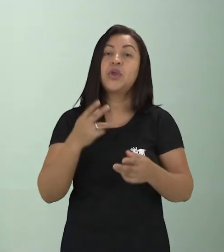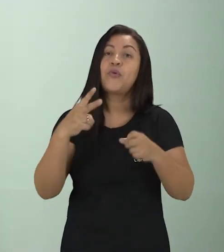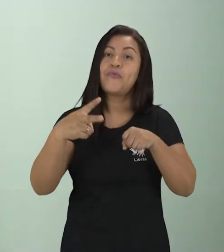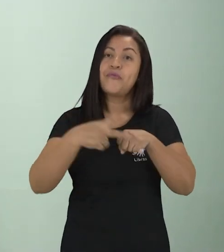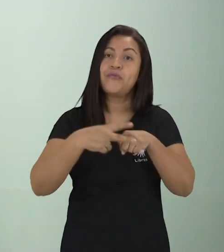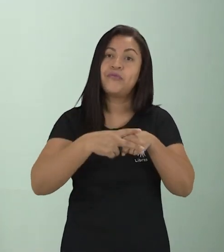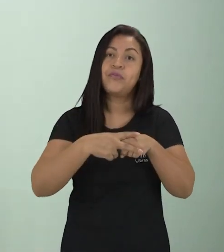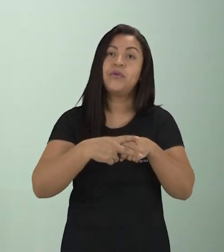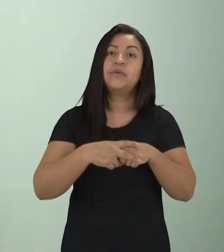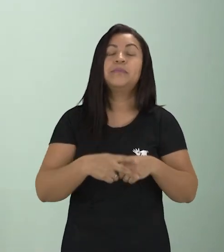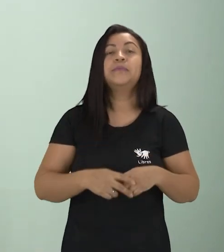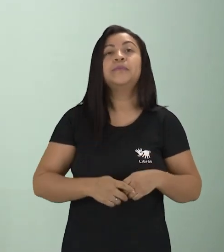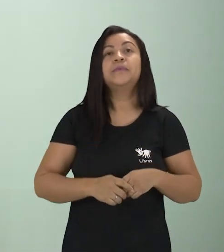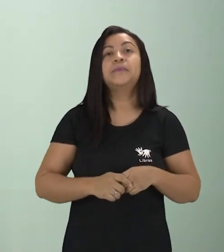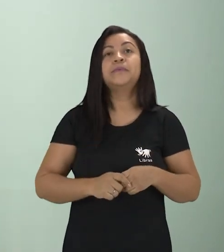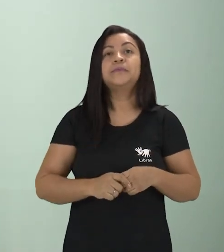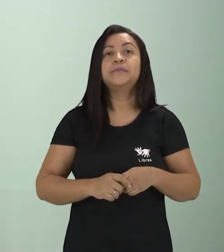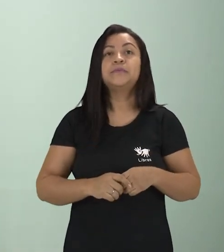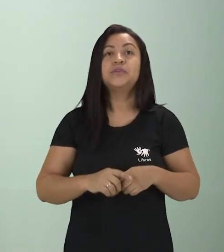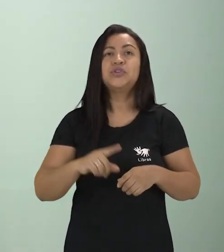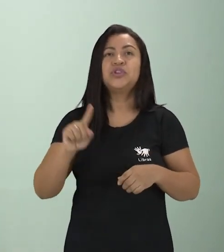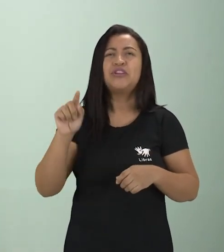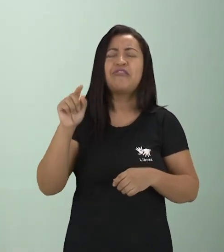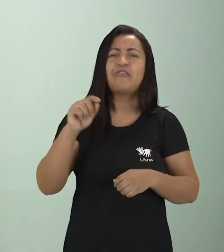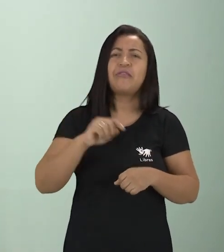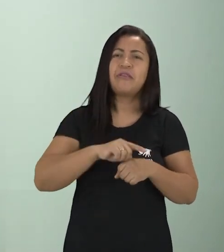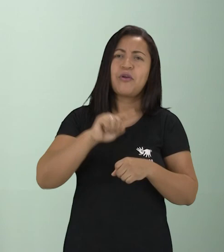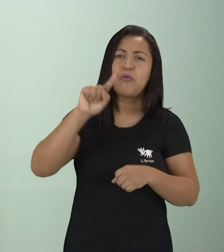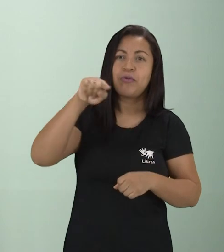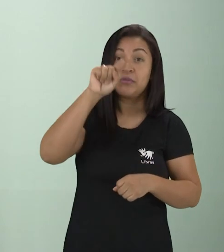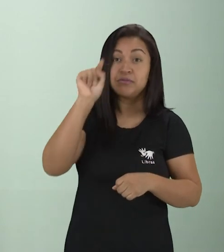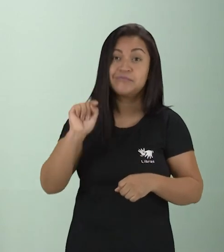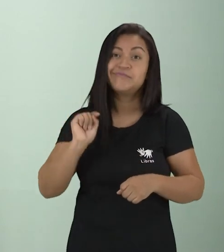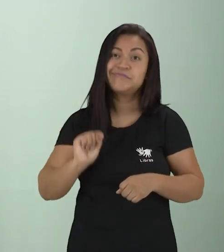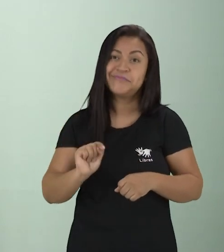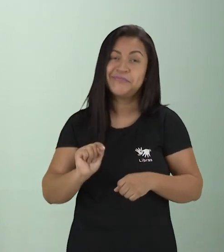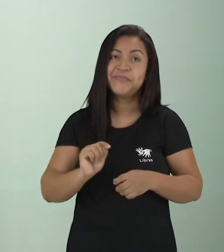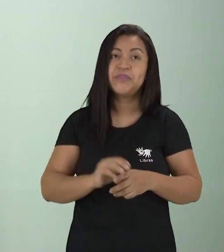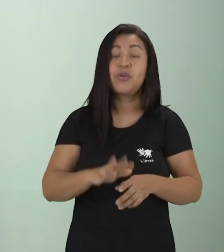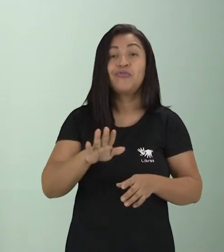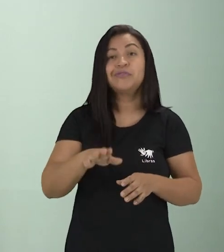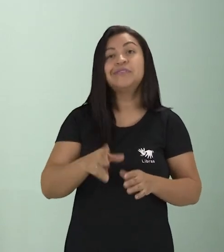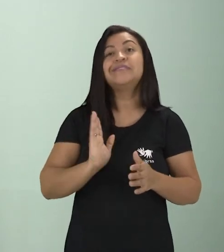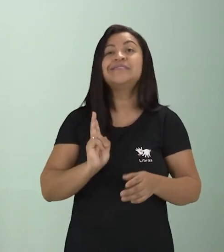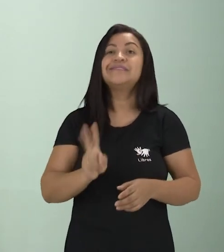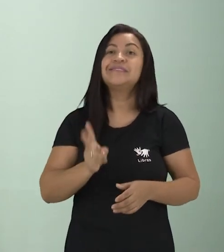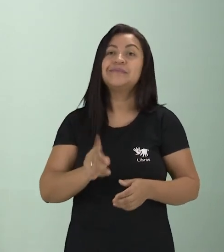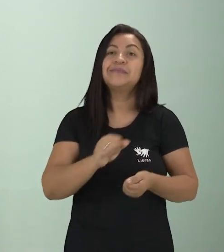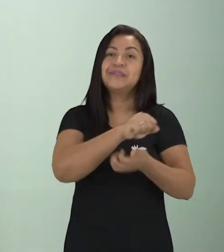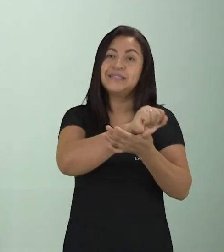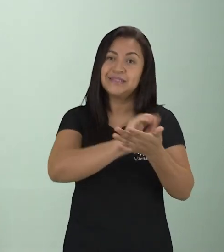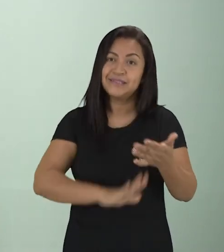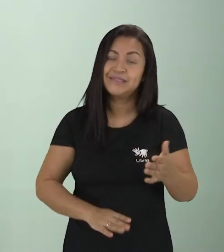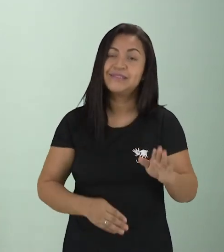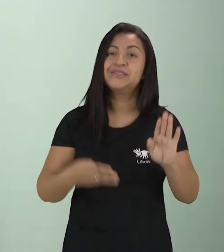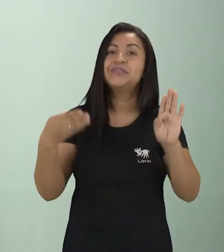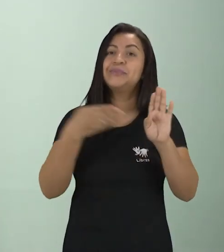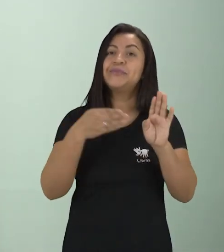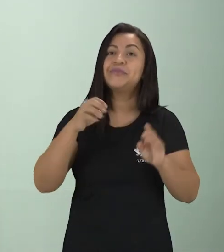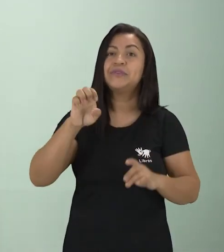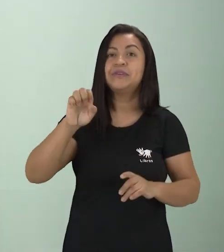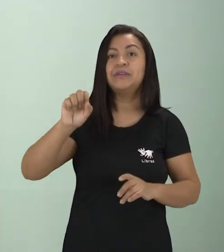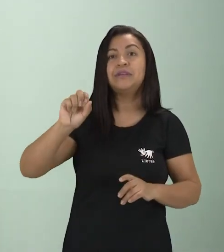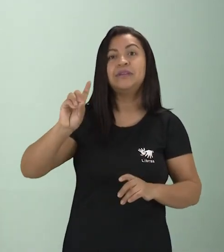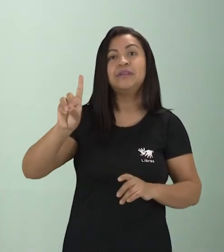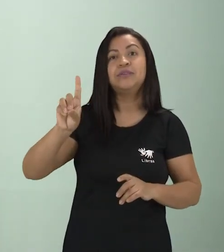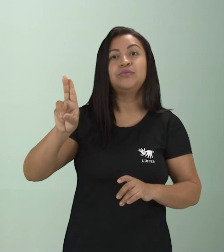formas negativa e interrogativa, aprofundar um pouquinho nessas formas. E vocês sabem que sempre tem exercícios na plataforma Eduque, então